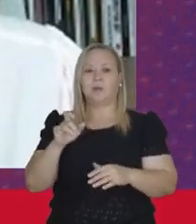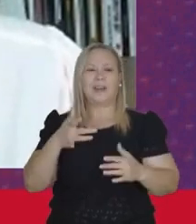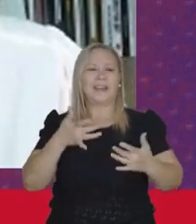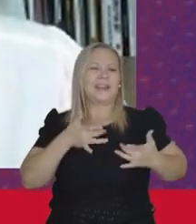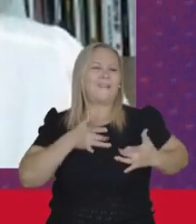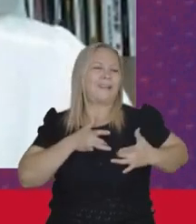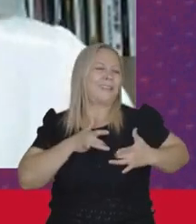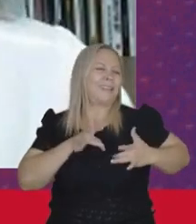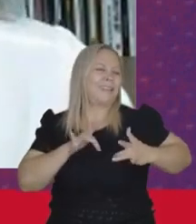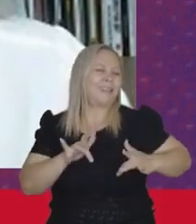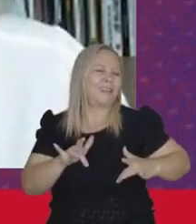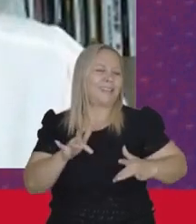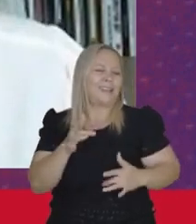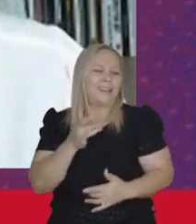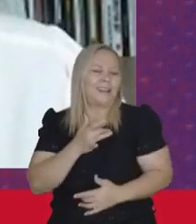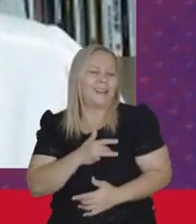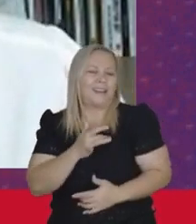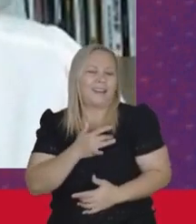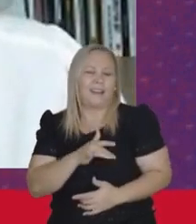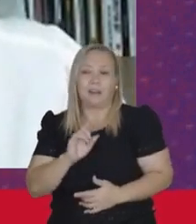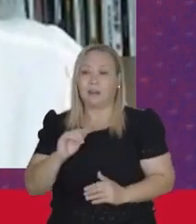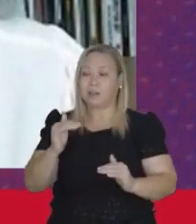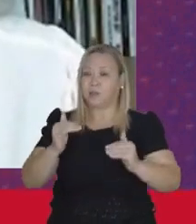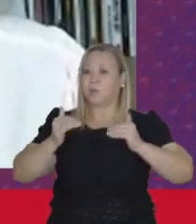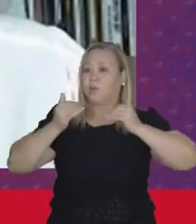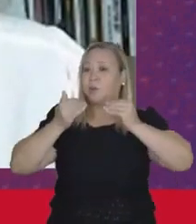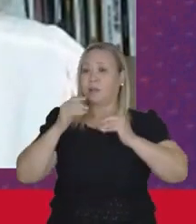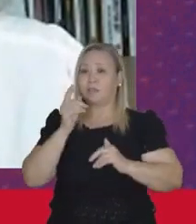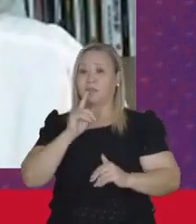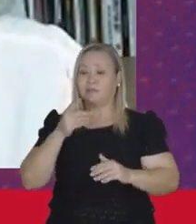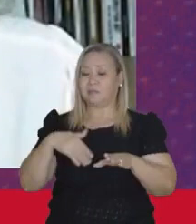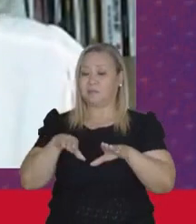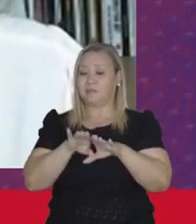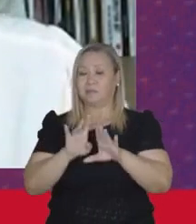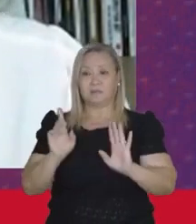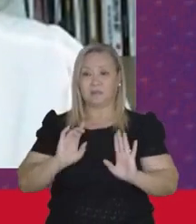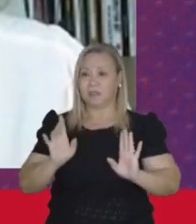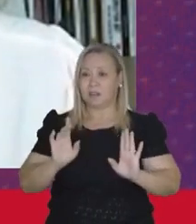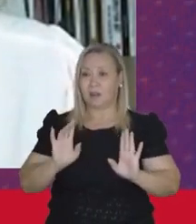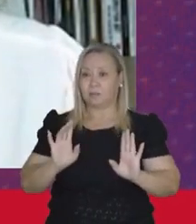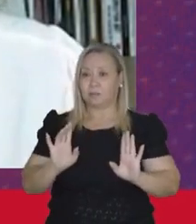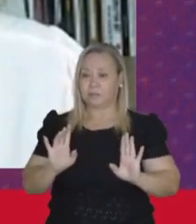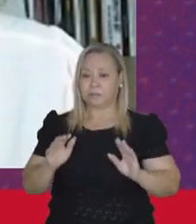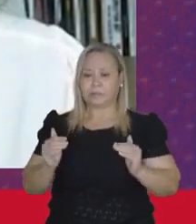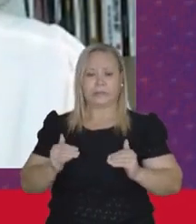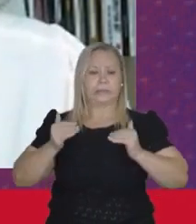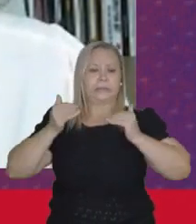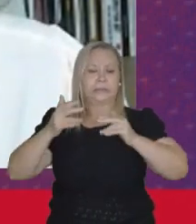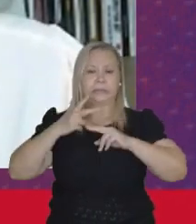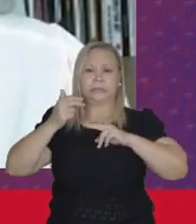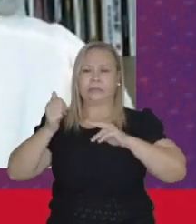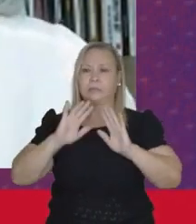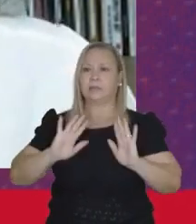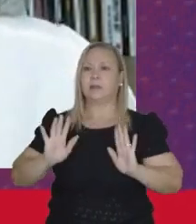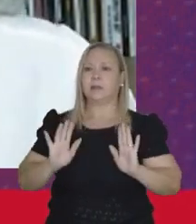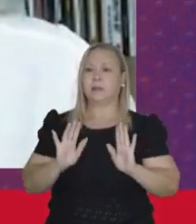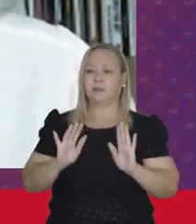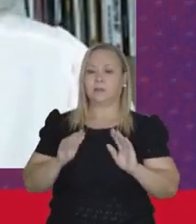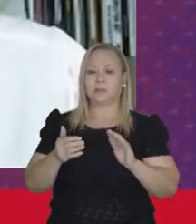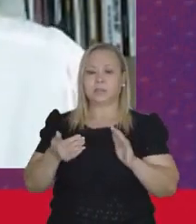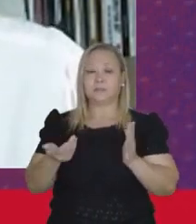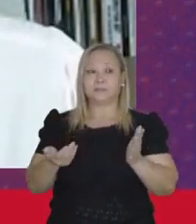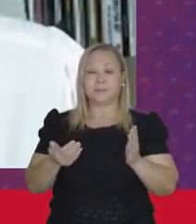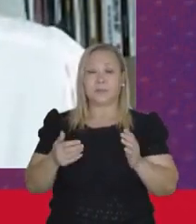compaixão. E inclusão também não é superação. Inclusive, o discurso da superação é aquele que